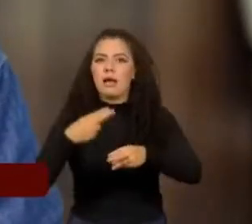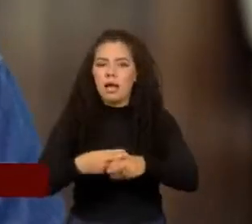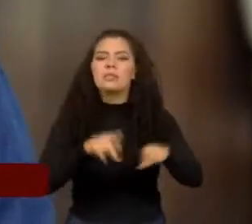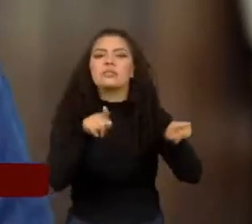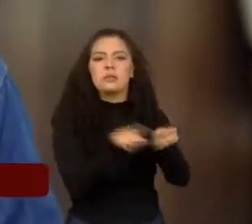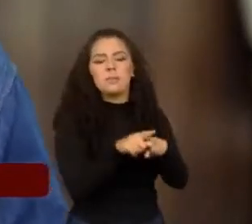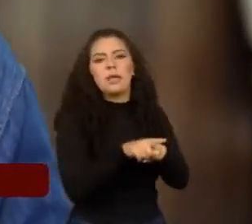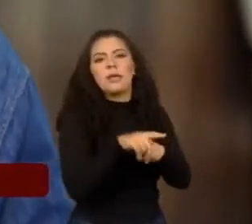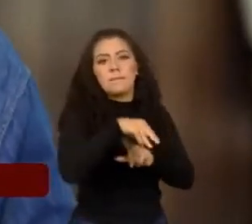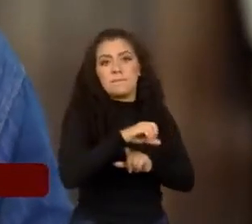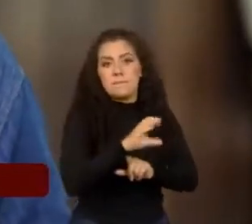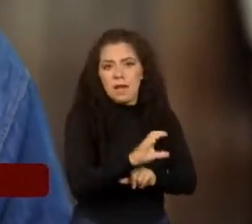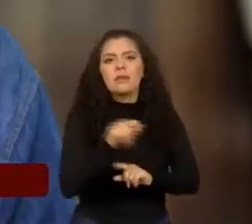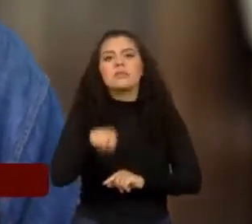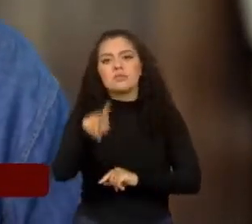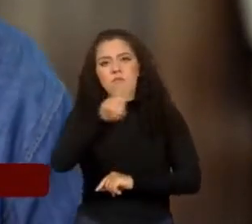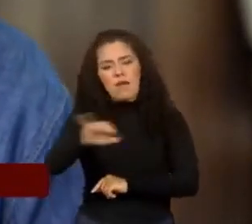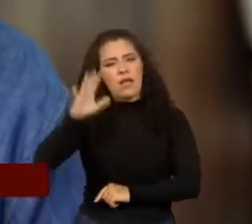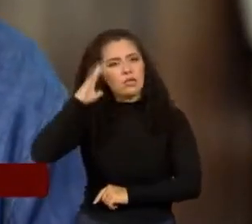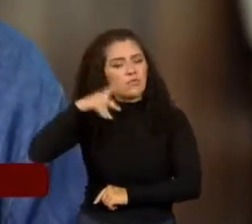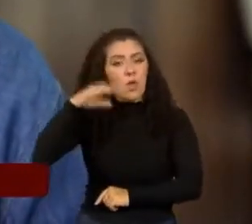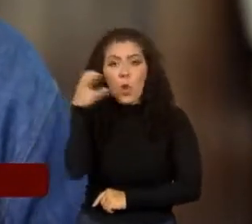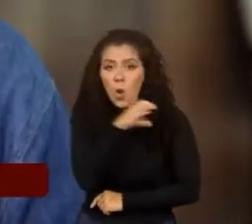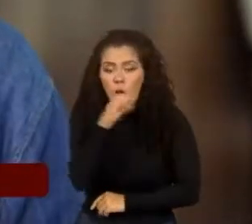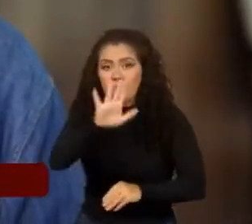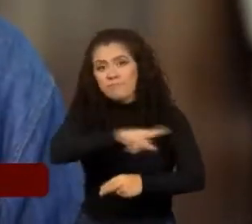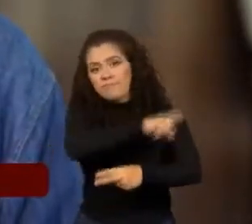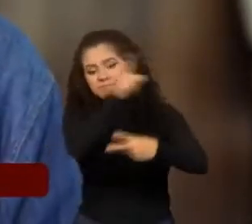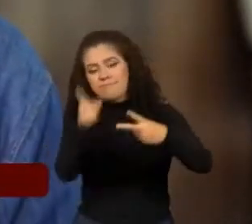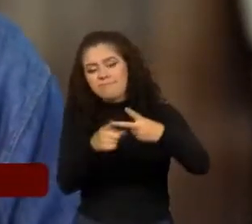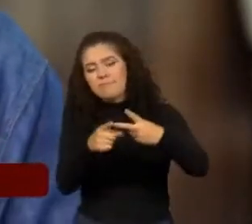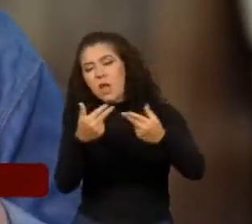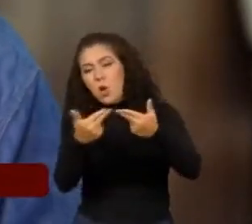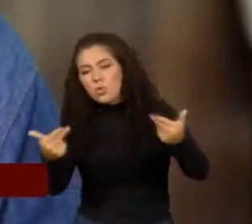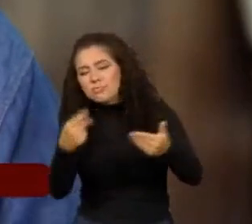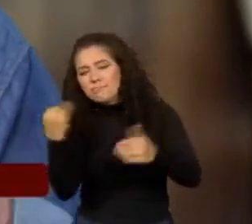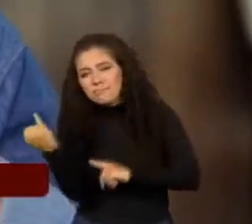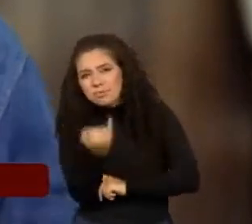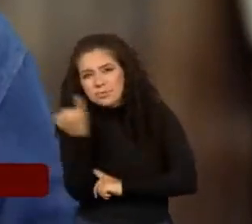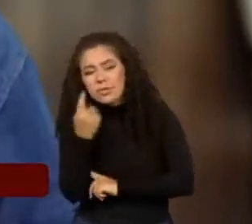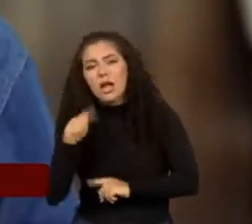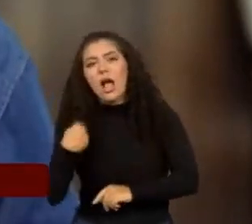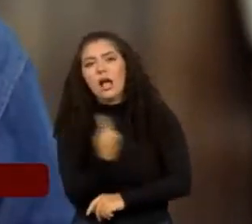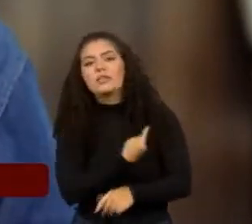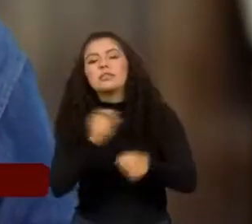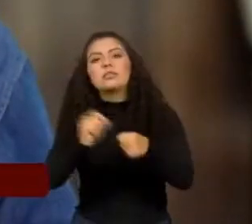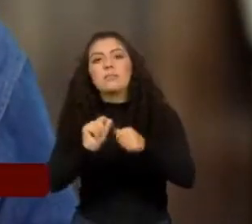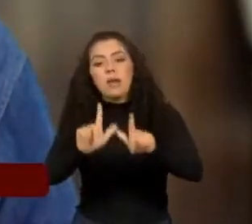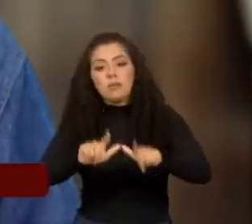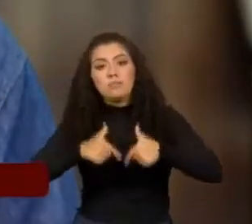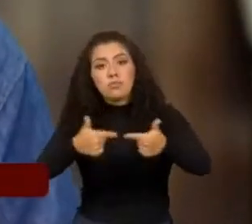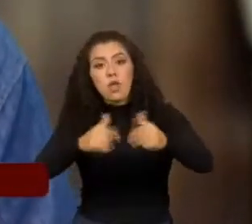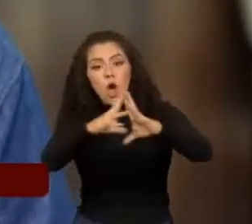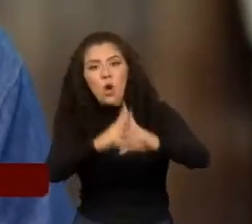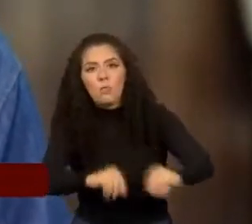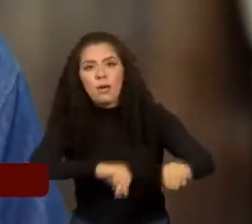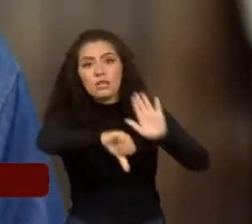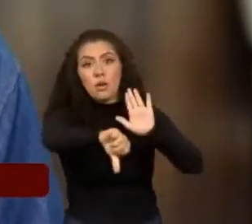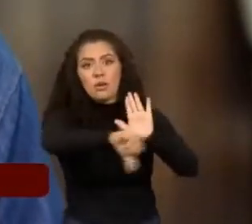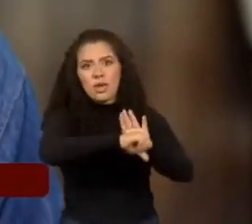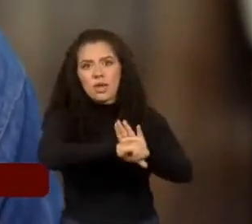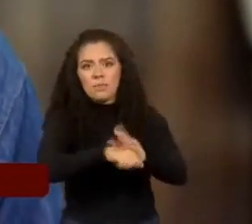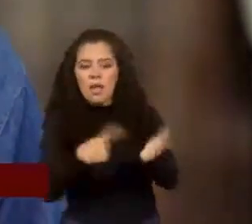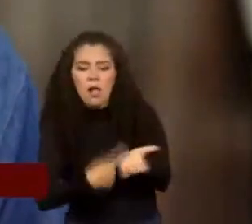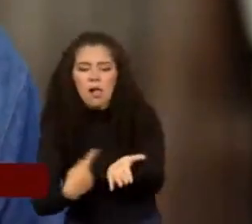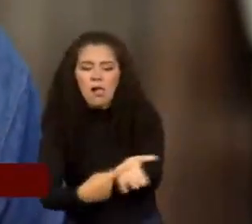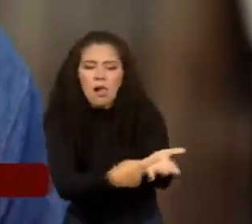Tá? A segunda coisa importante é que nós criamos uma operação integrada de combate ao crime organizado. Eu vou repetir porque isso é